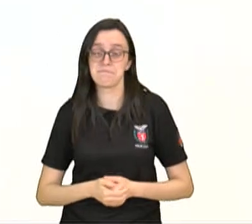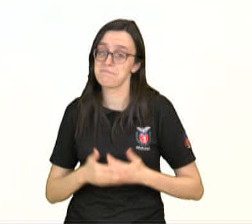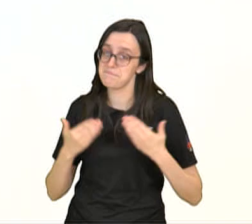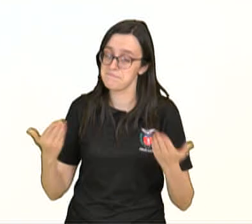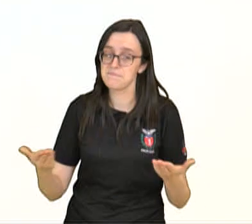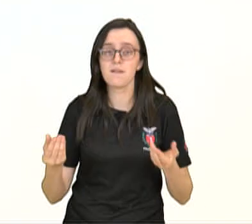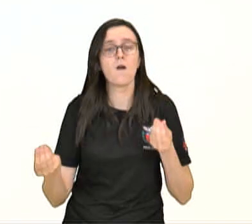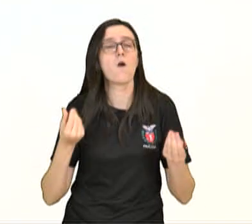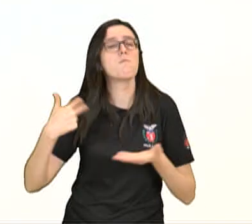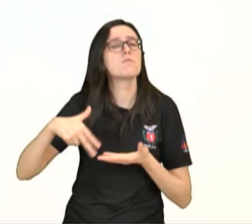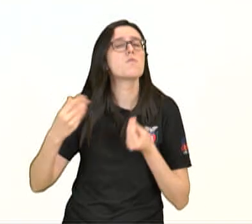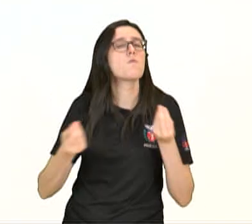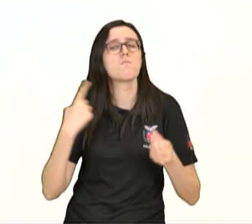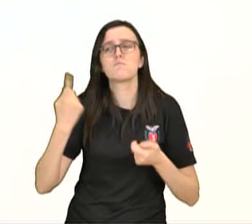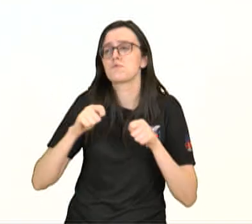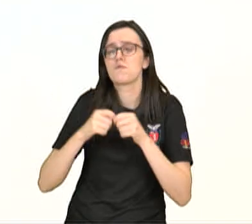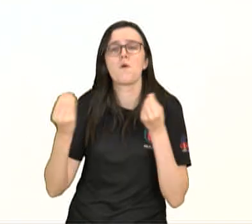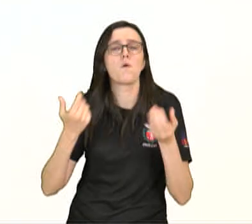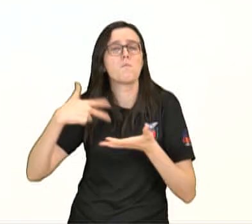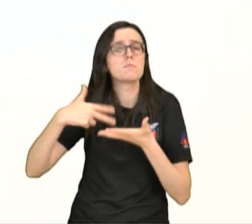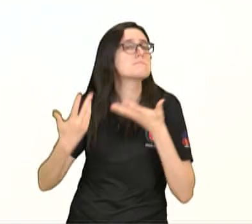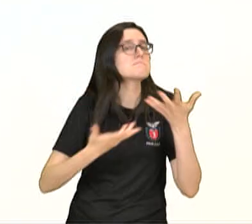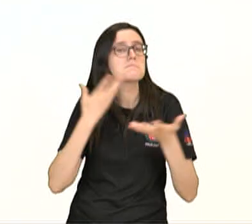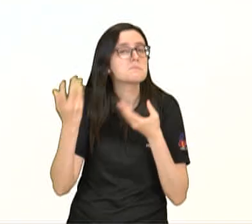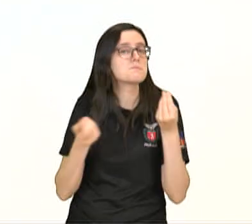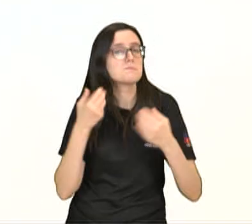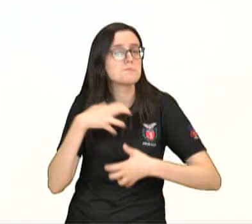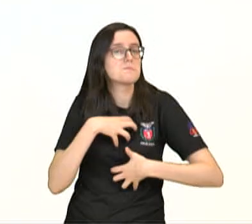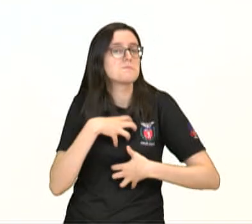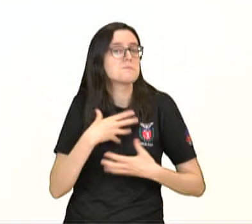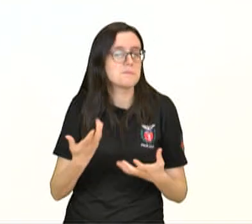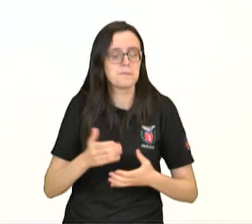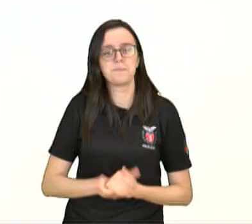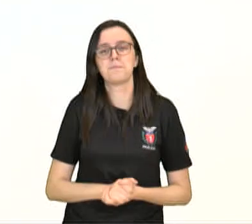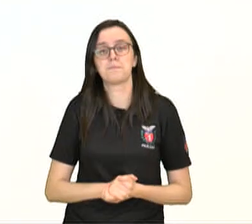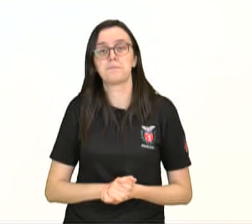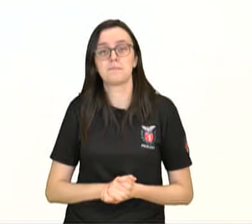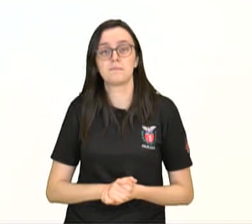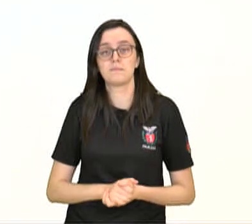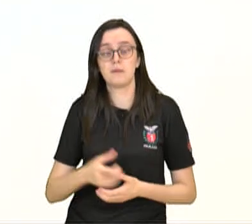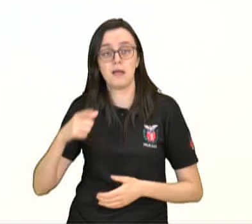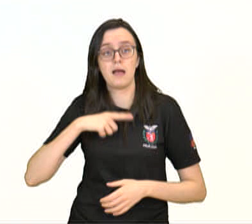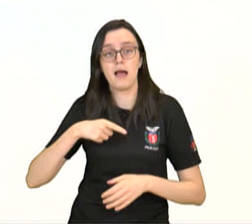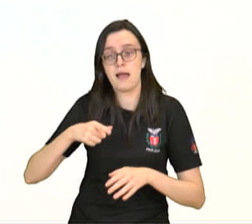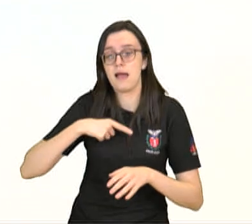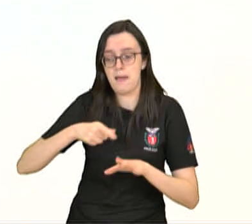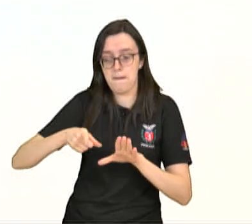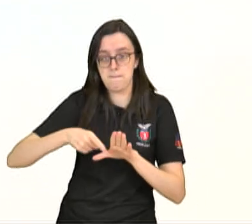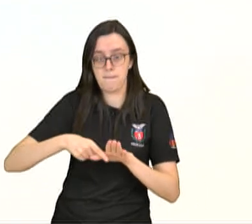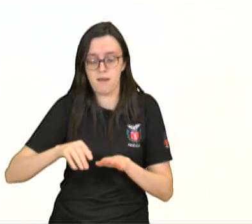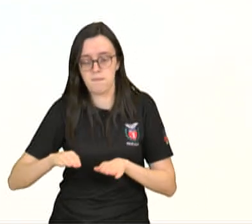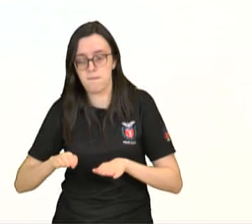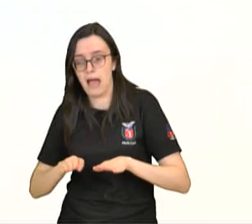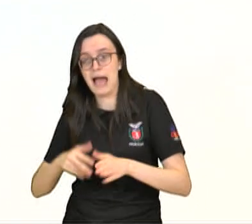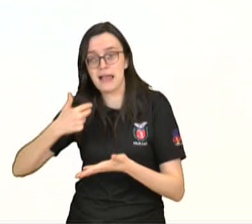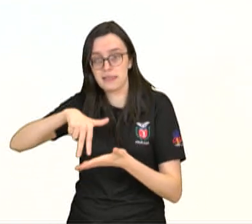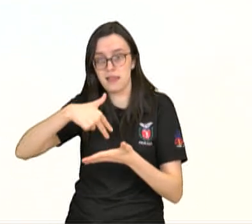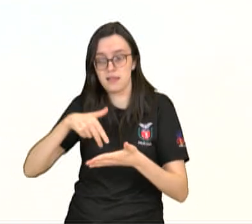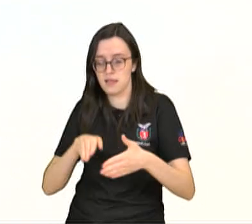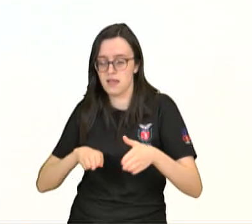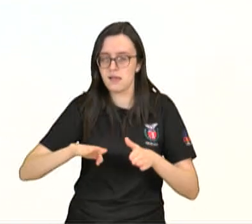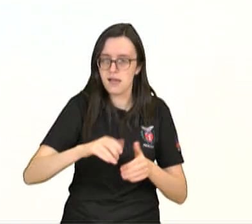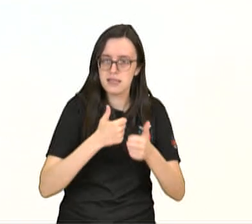Então, como que dança? Como que nós fazemos essa dança, o dançar do merengue, né? Um dos pés marca o tempo da dança e o outro segue